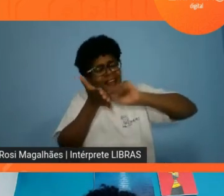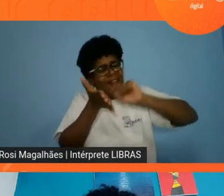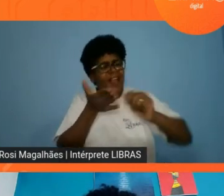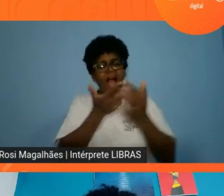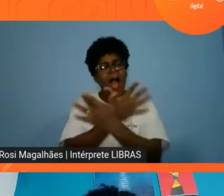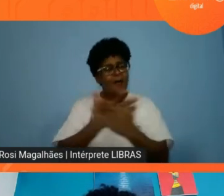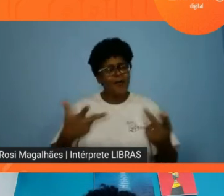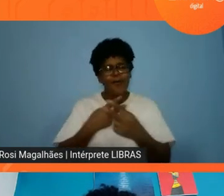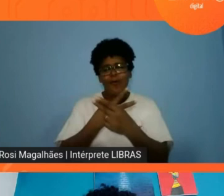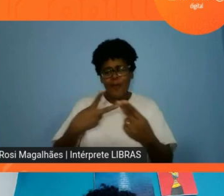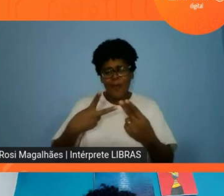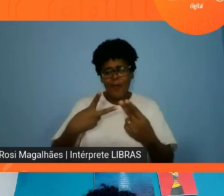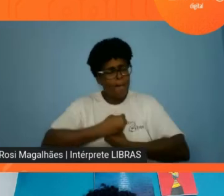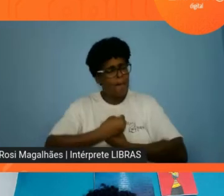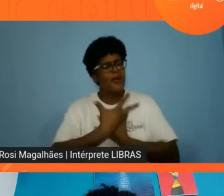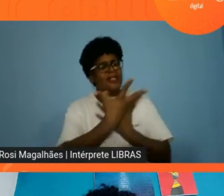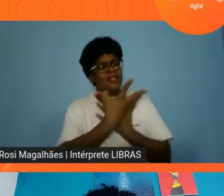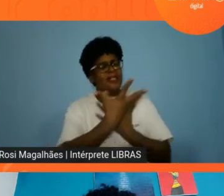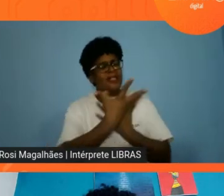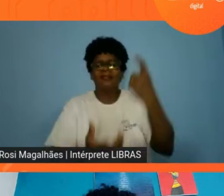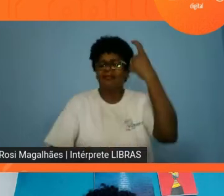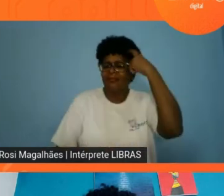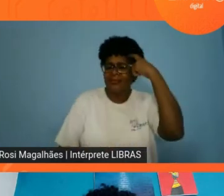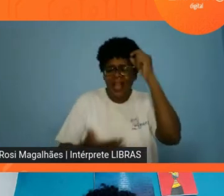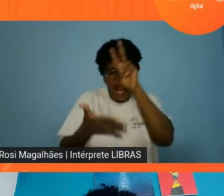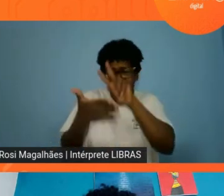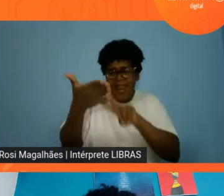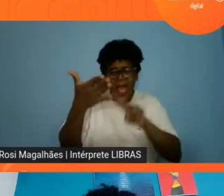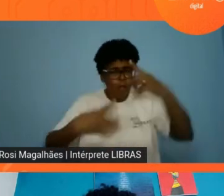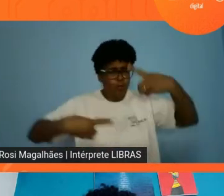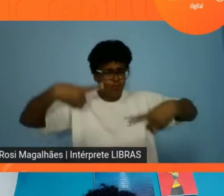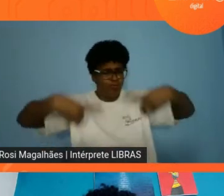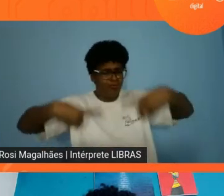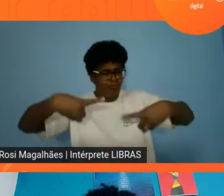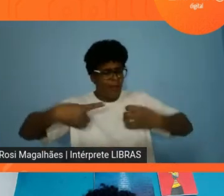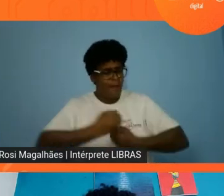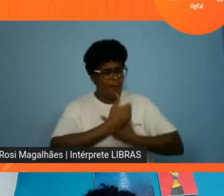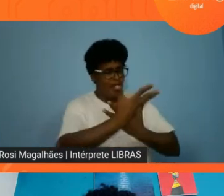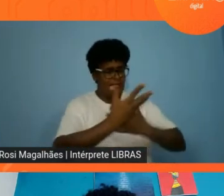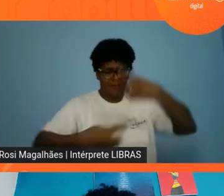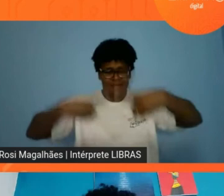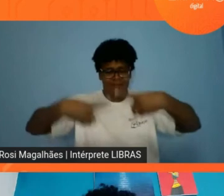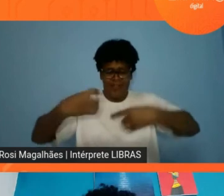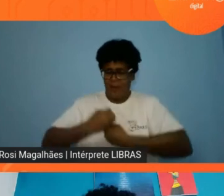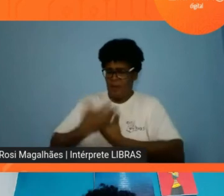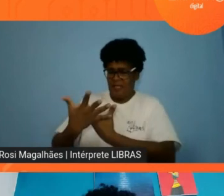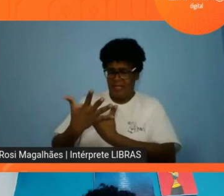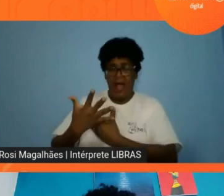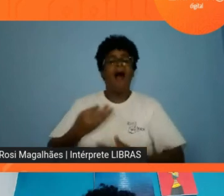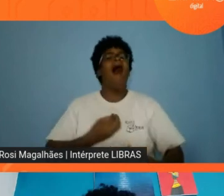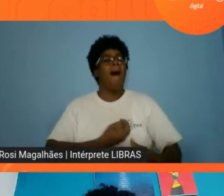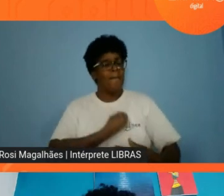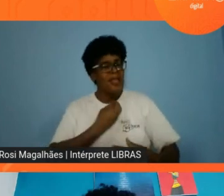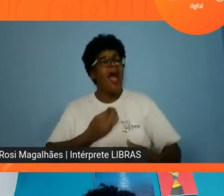que se encaixassem para mim poder ler no slam. E a minha vida deu uma virada de